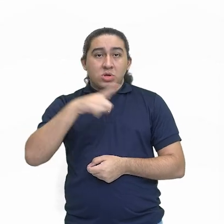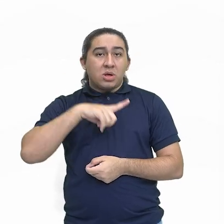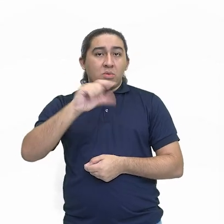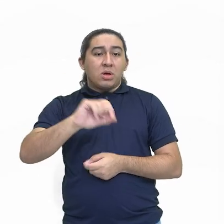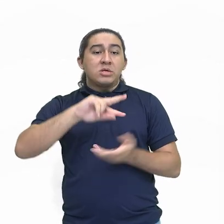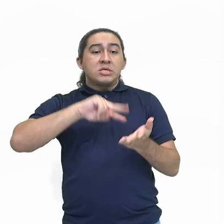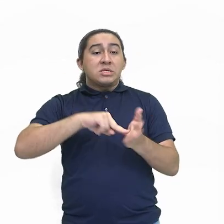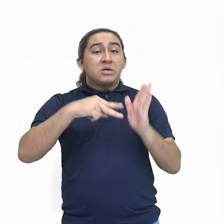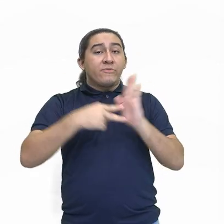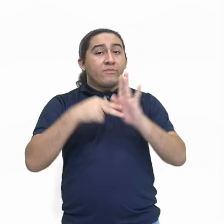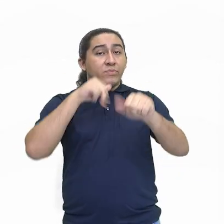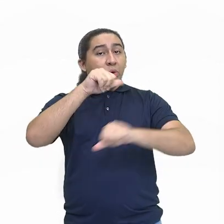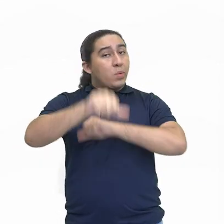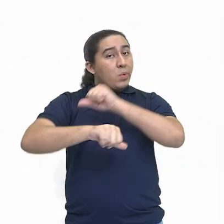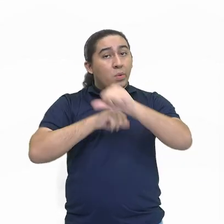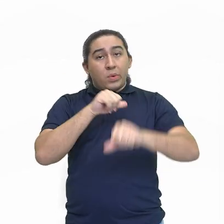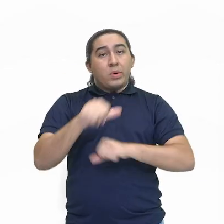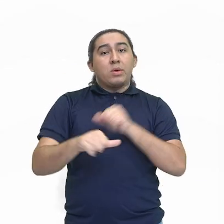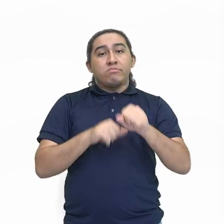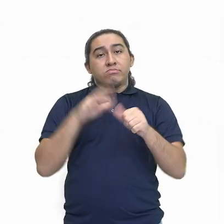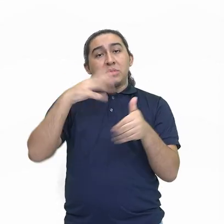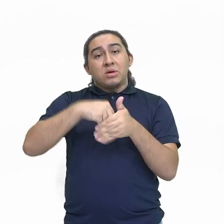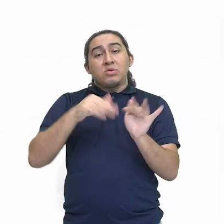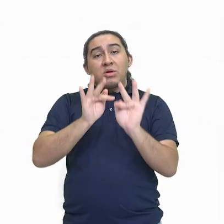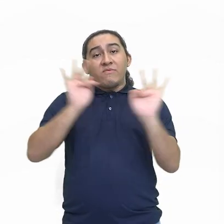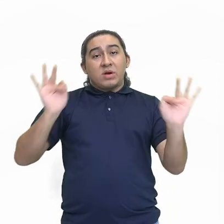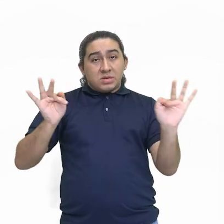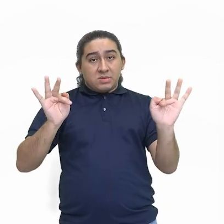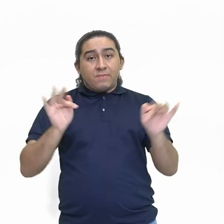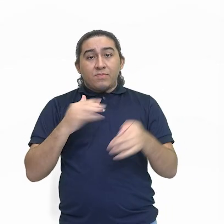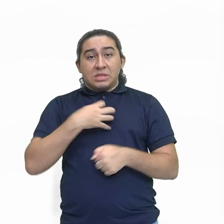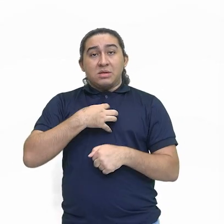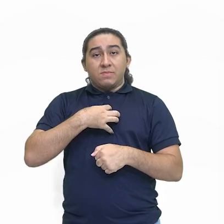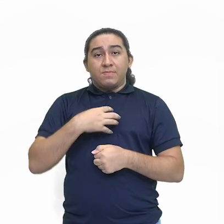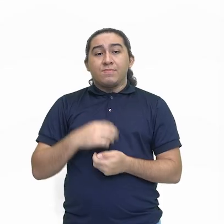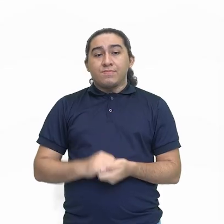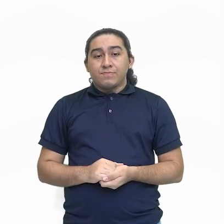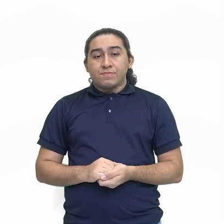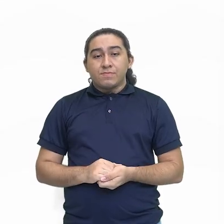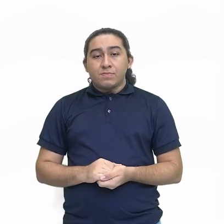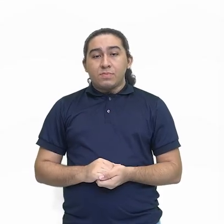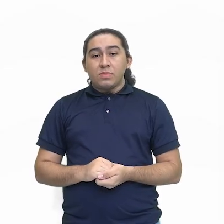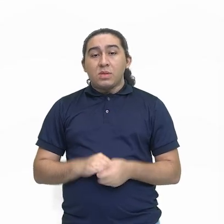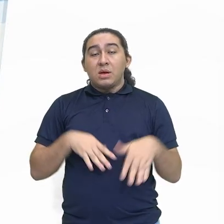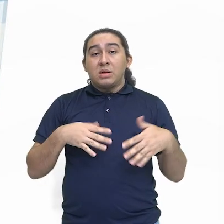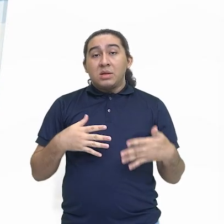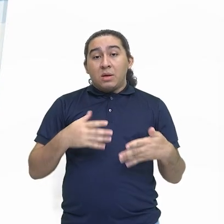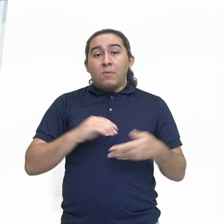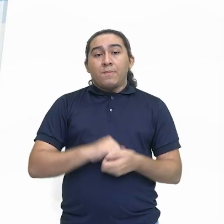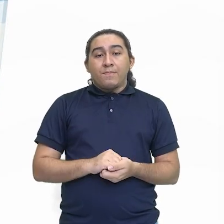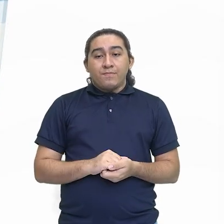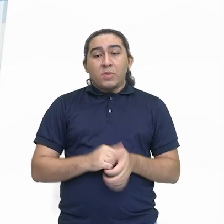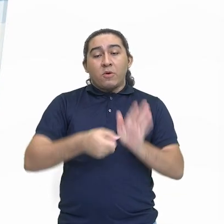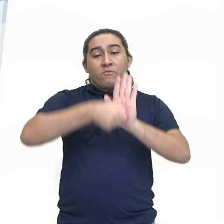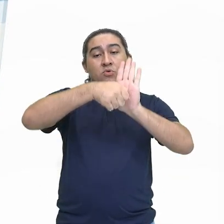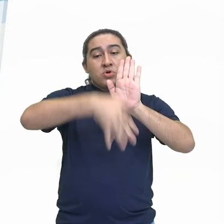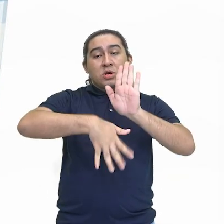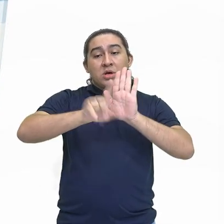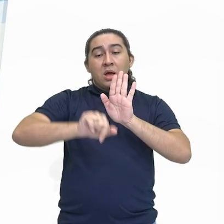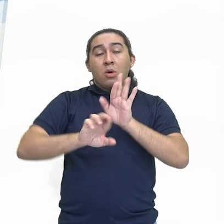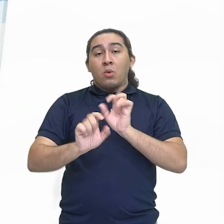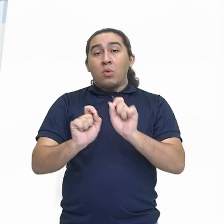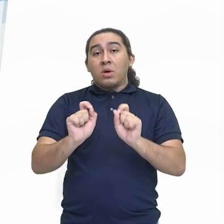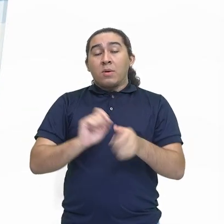o sentido, né, dentro do texto. Então, as figuras de linguagem são recursos